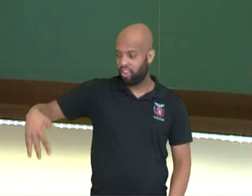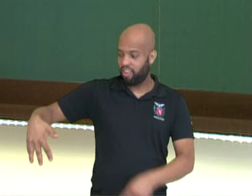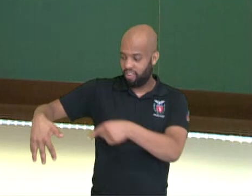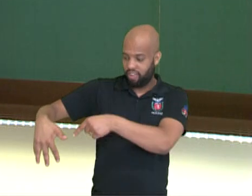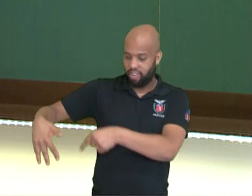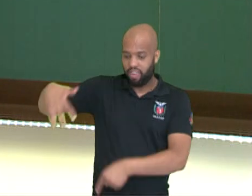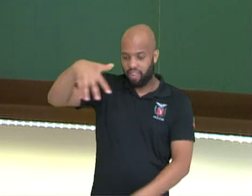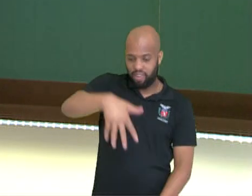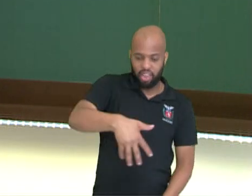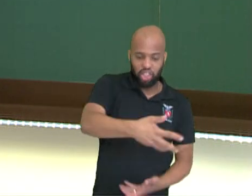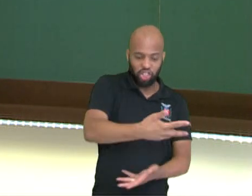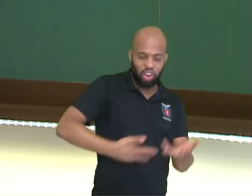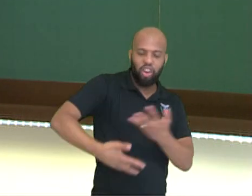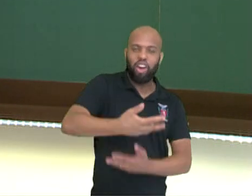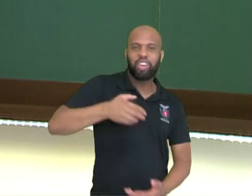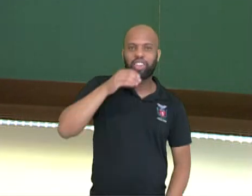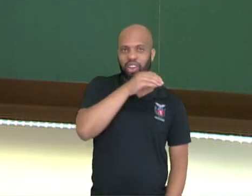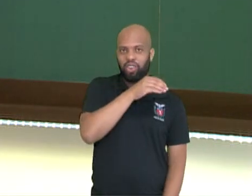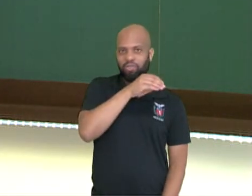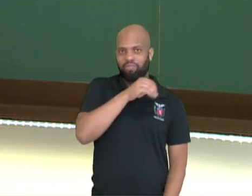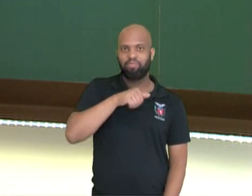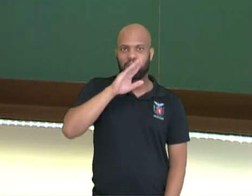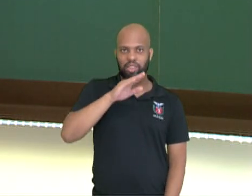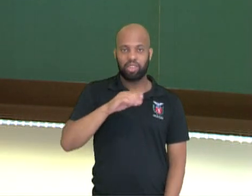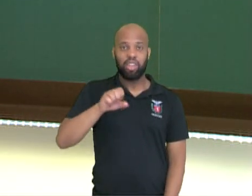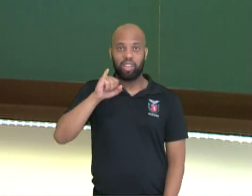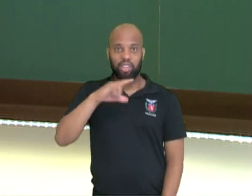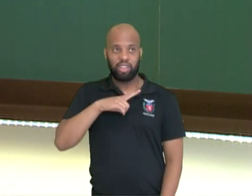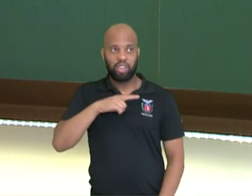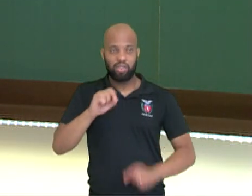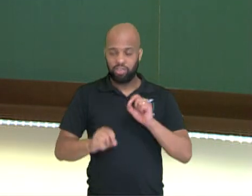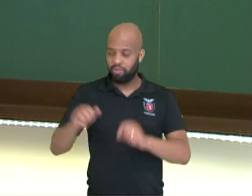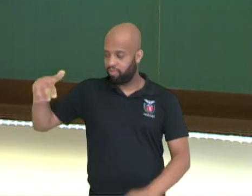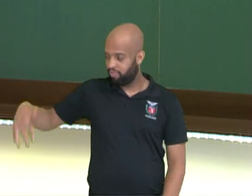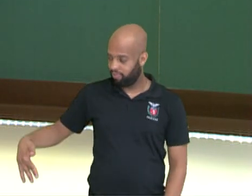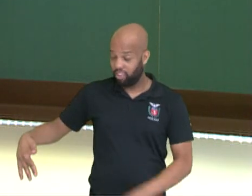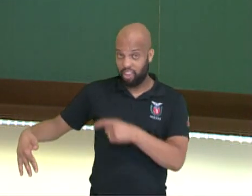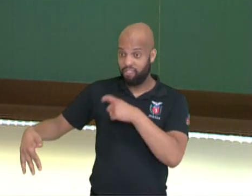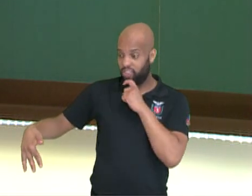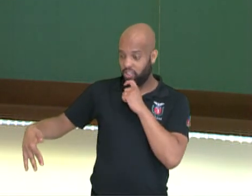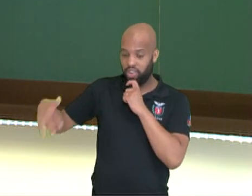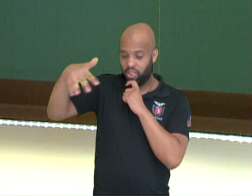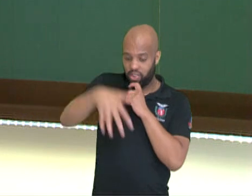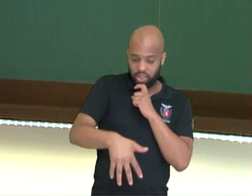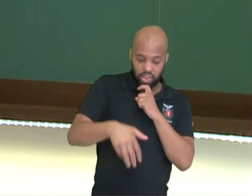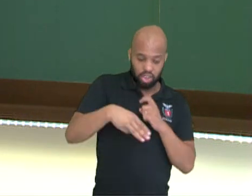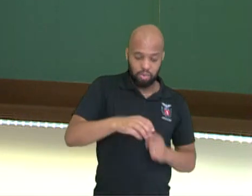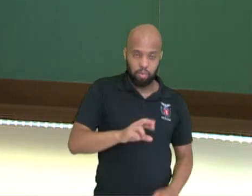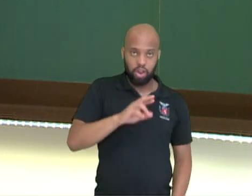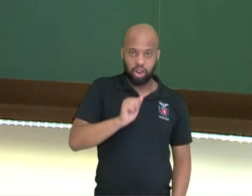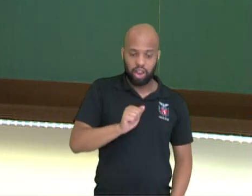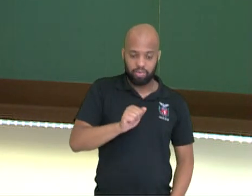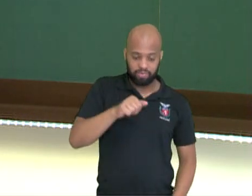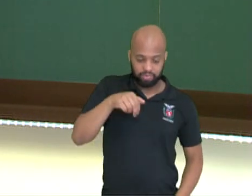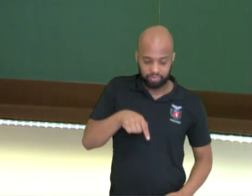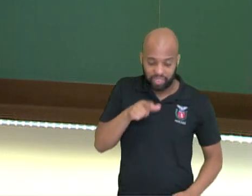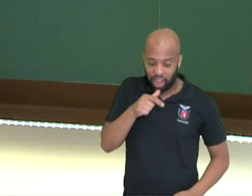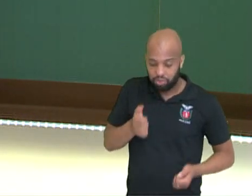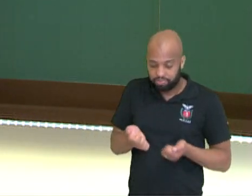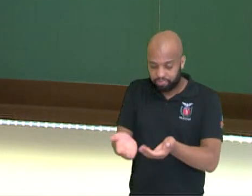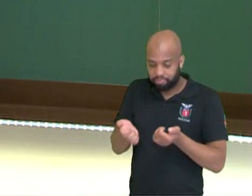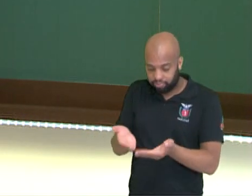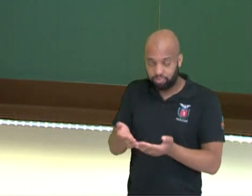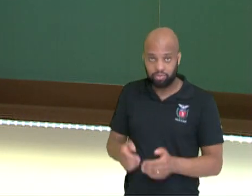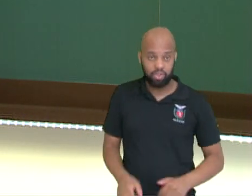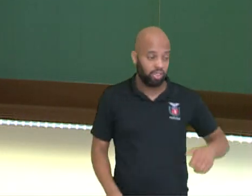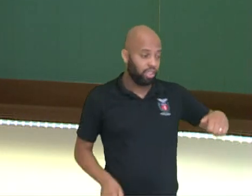água morna. Há troca de calor. A mão que estava na água fria vai receber calor da água morna. E a mão que estava na água quente vai ceder